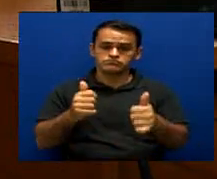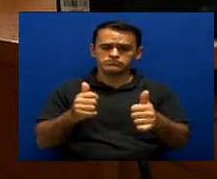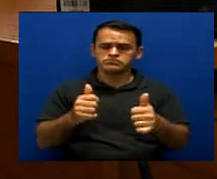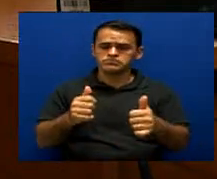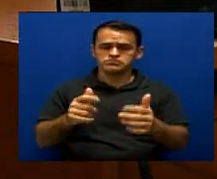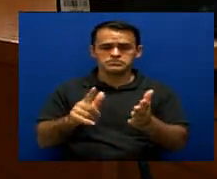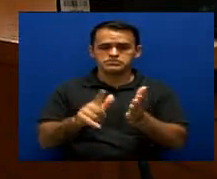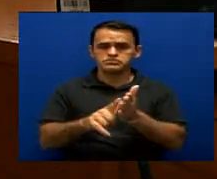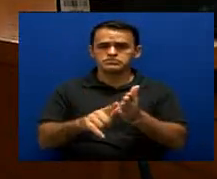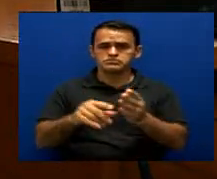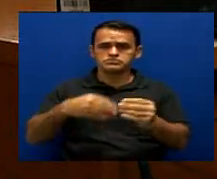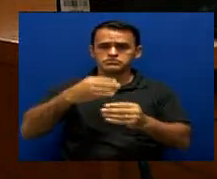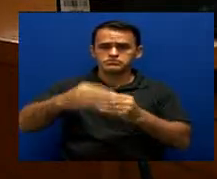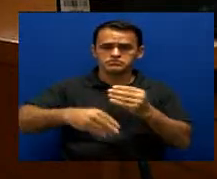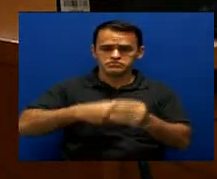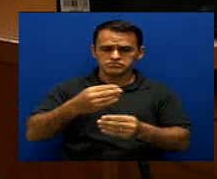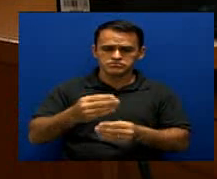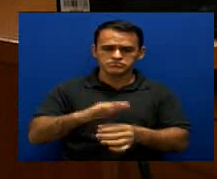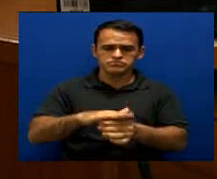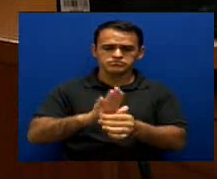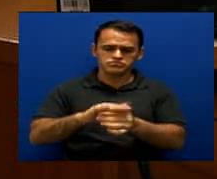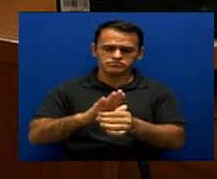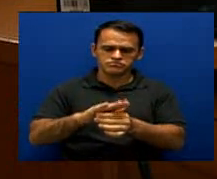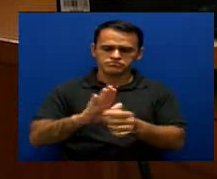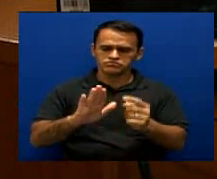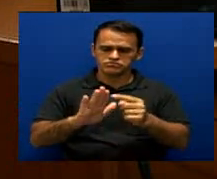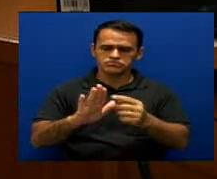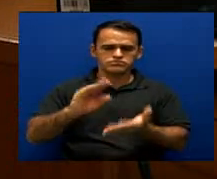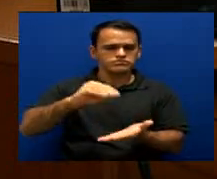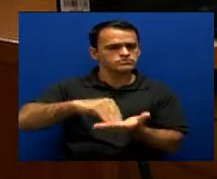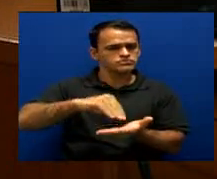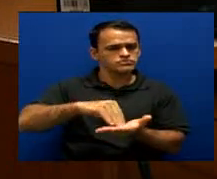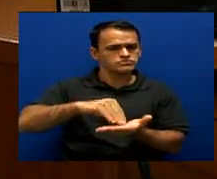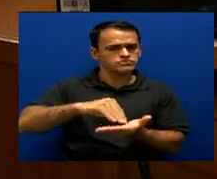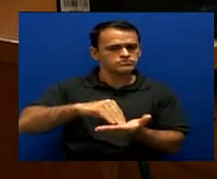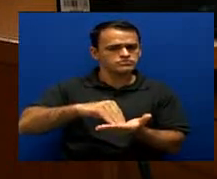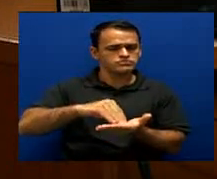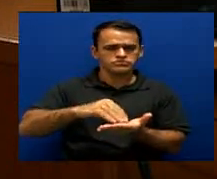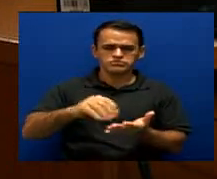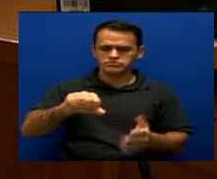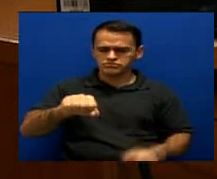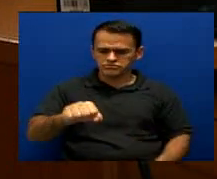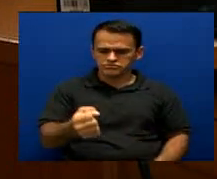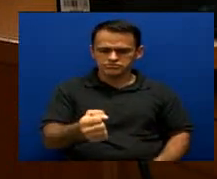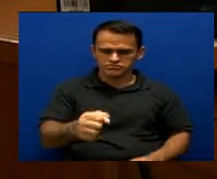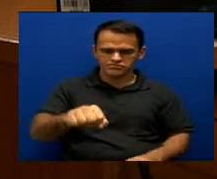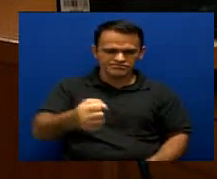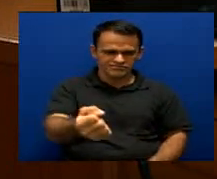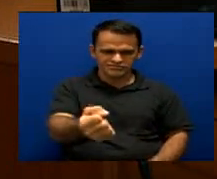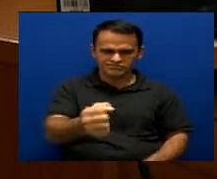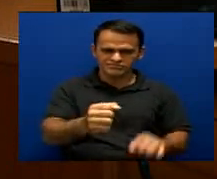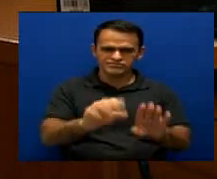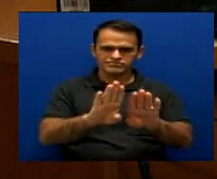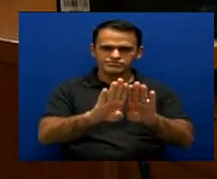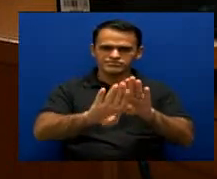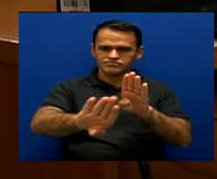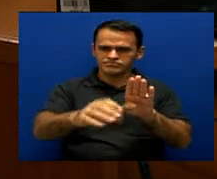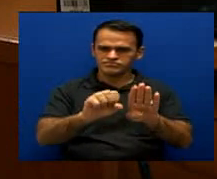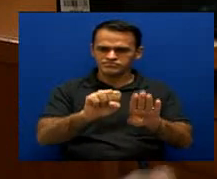único sem tampa de privada sem trinco na porta e nas portas da